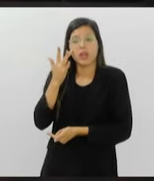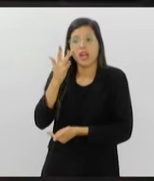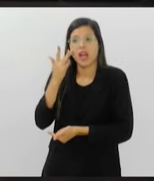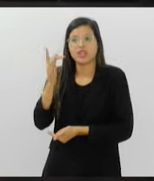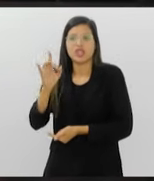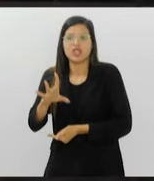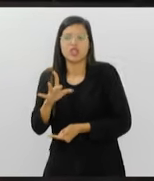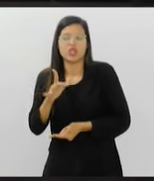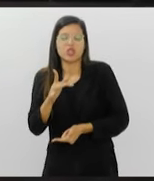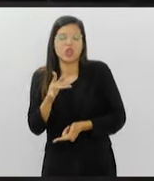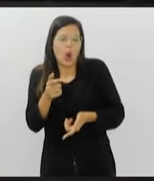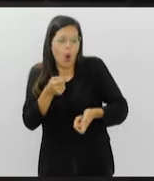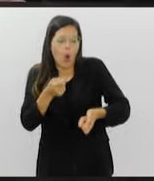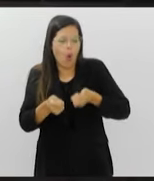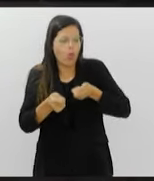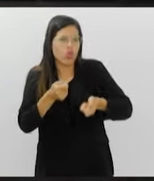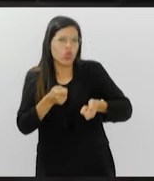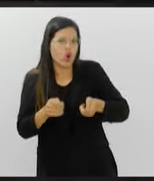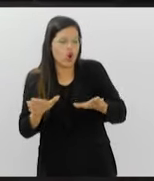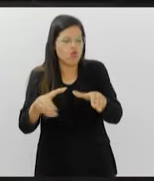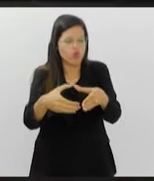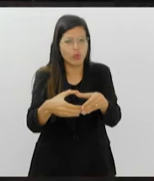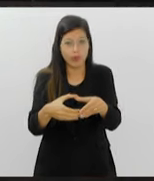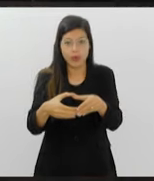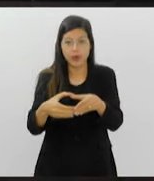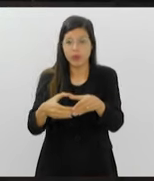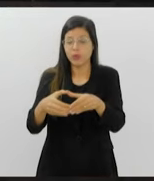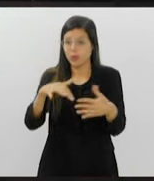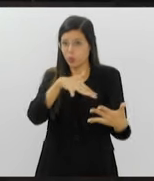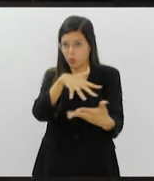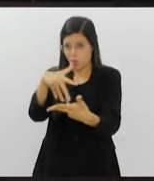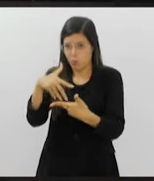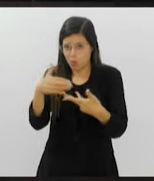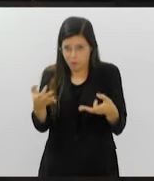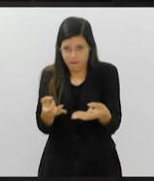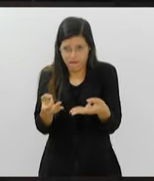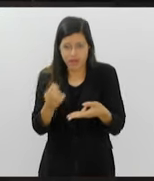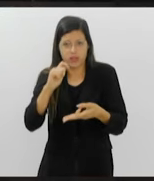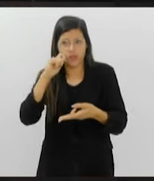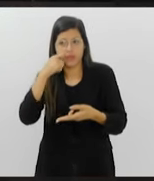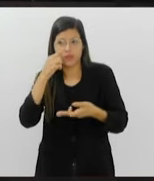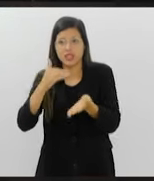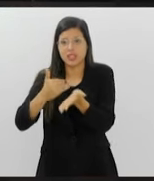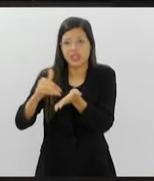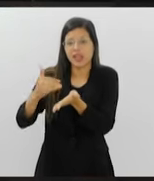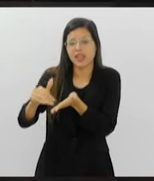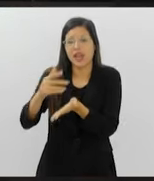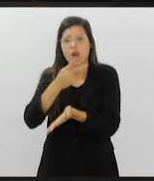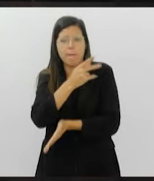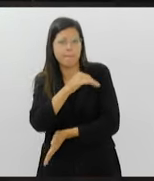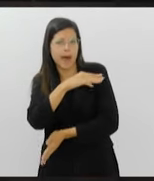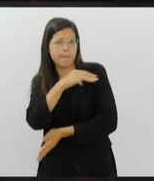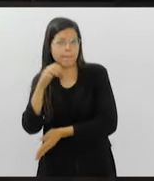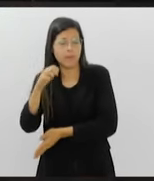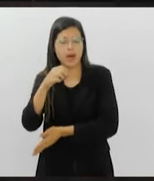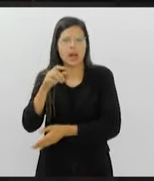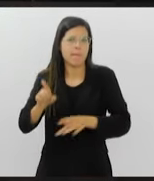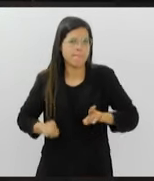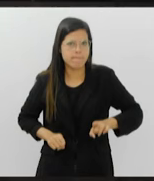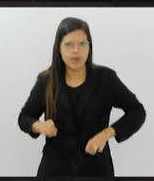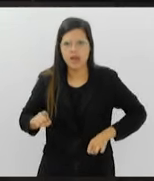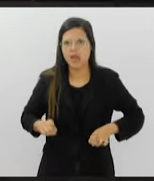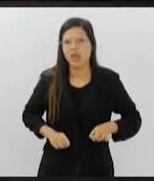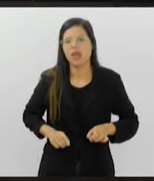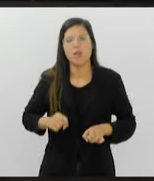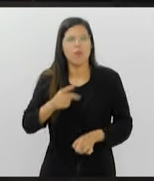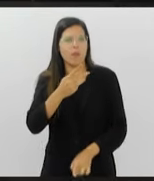minudinhos dele. No mundo ideal do prefeito Eduardo Paes, os secretários dele é mamãe, papai dele, primo, Pedro, Cavalieri,